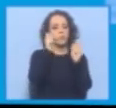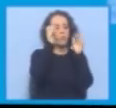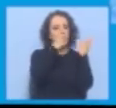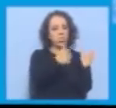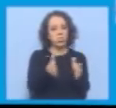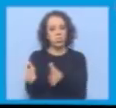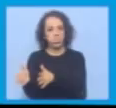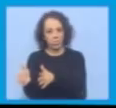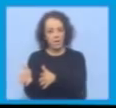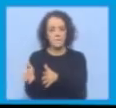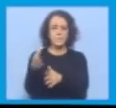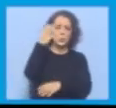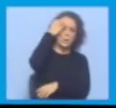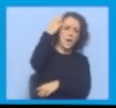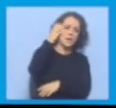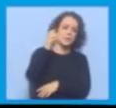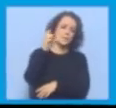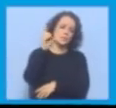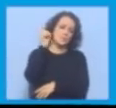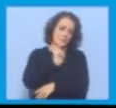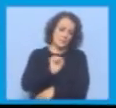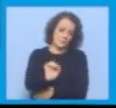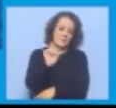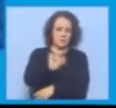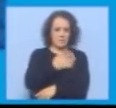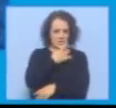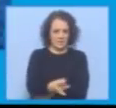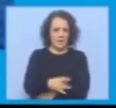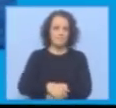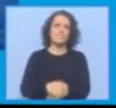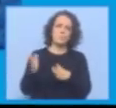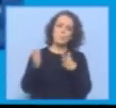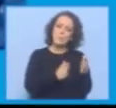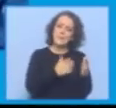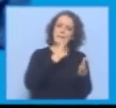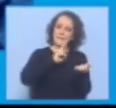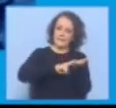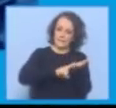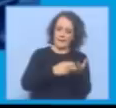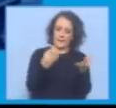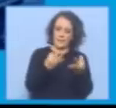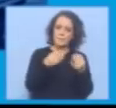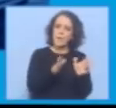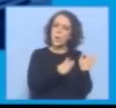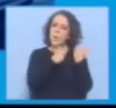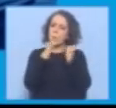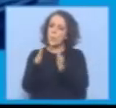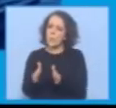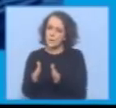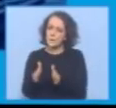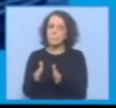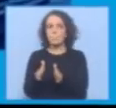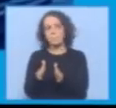assinalar quer os Reis, quer o Natal. Por uma parte é verdade. Ao mesmo tempo, se calhar também não tenho